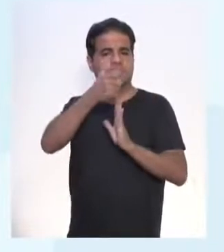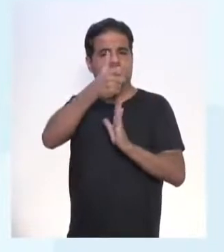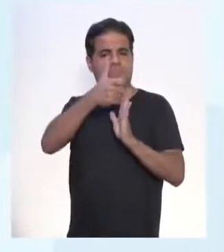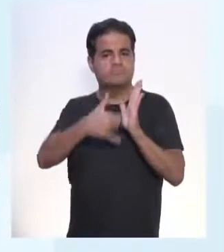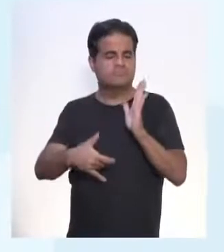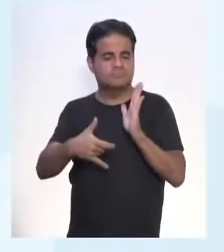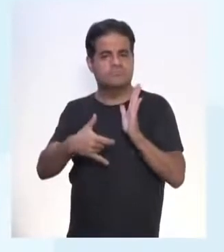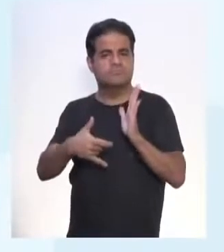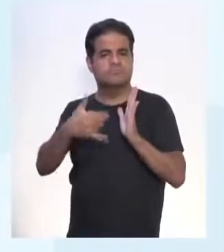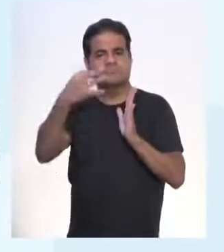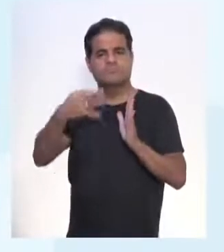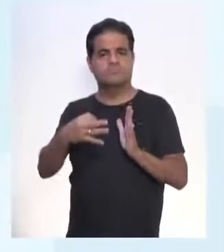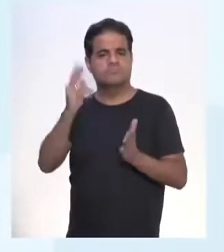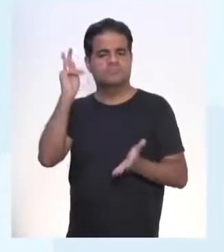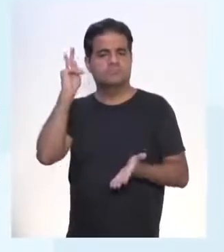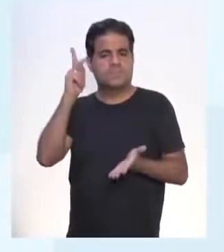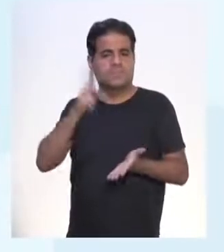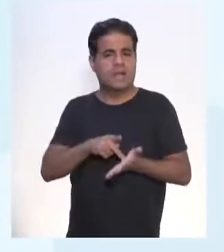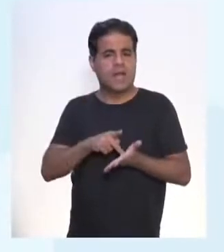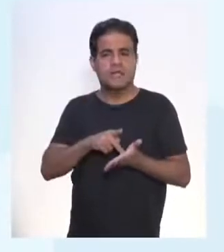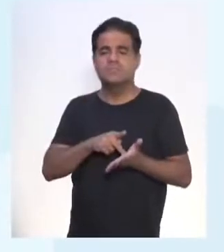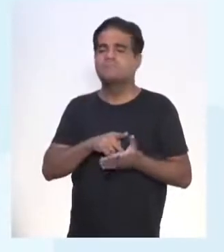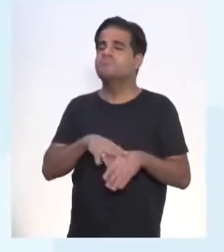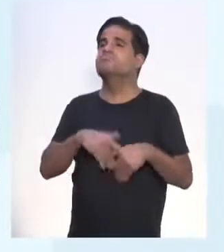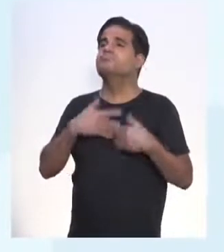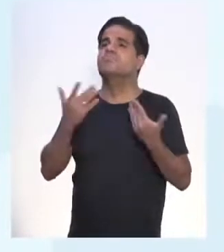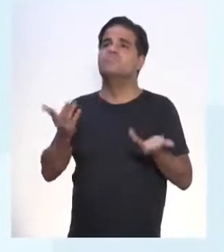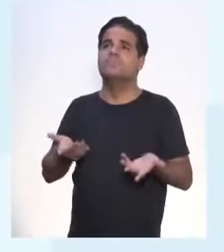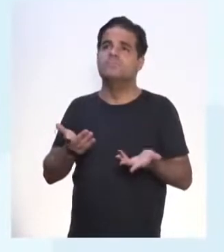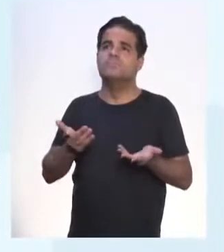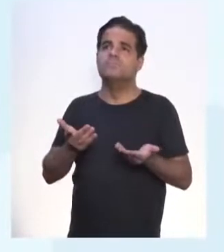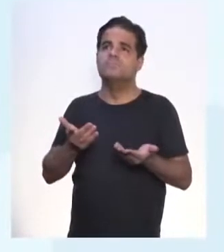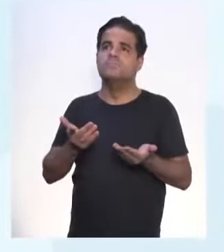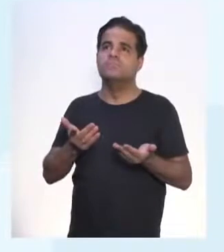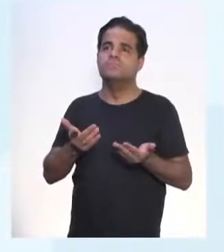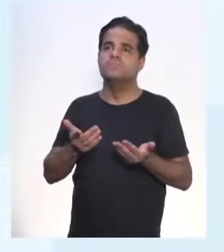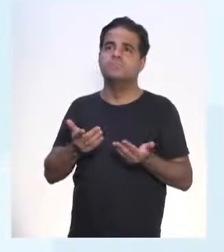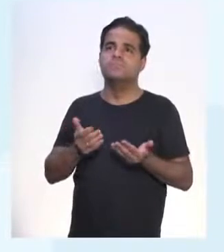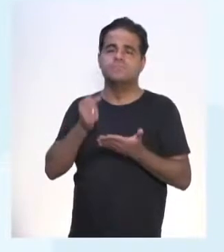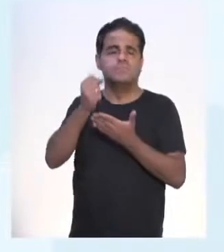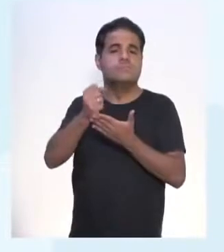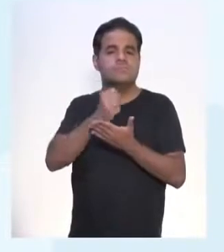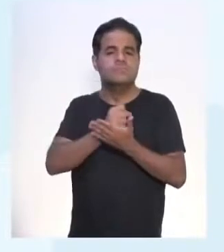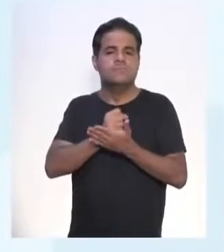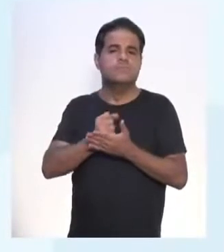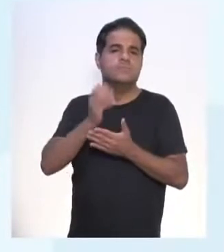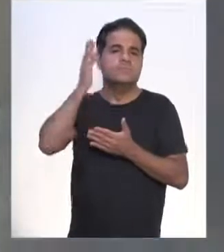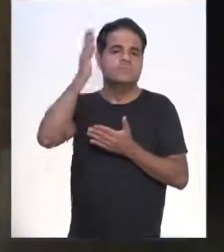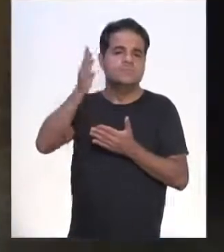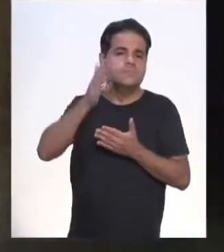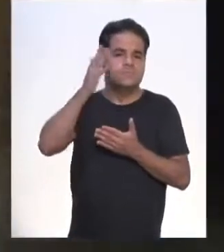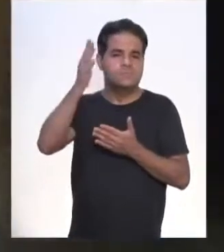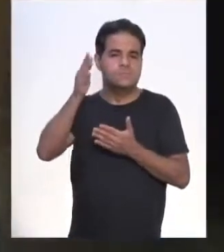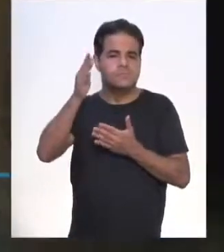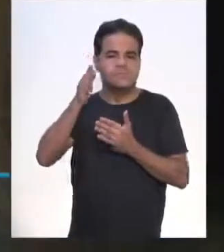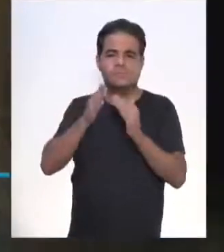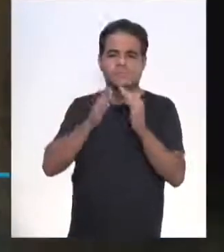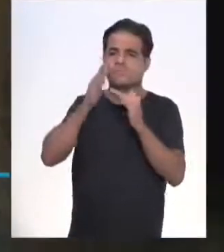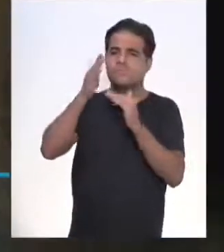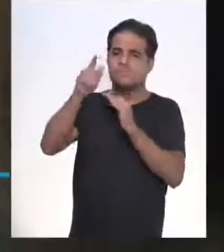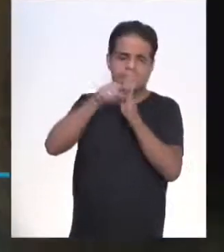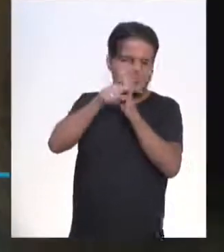uma certa verdade absoluta? O que legitima esse discurso, se a gente for lá para o